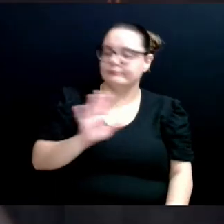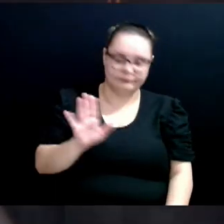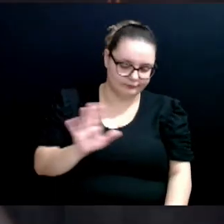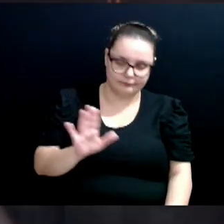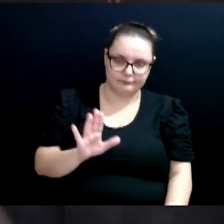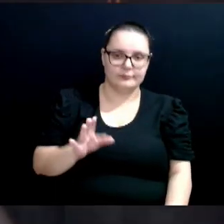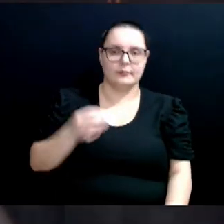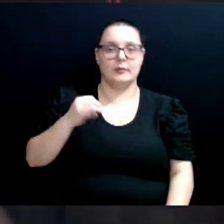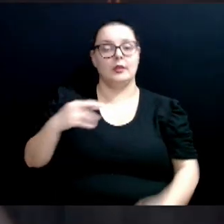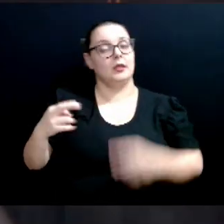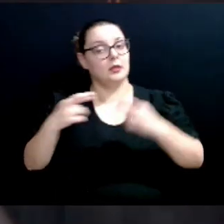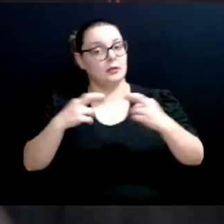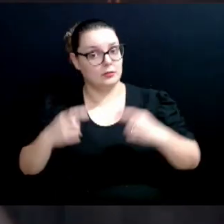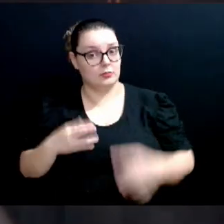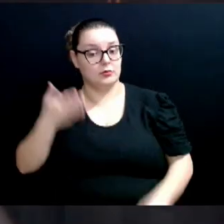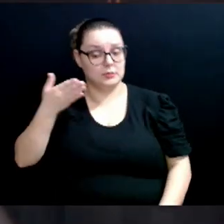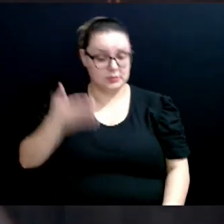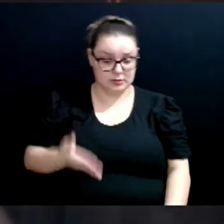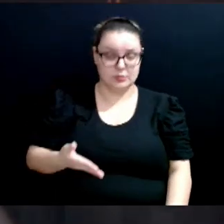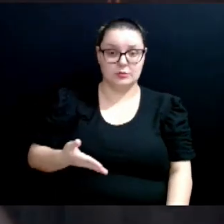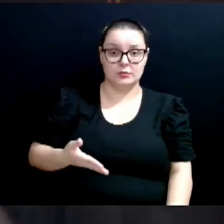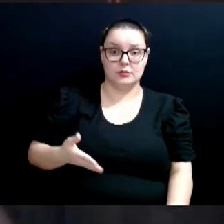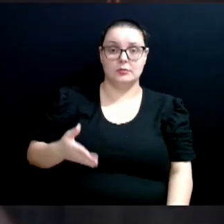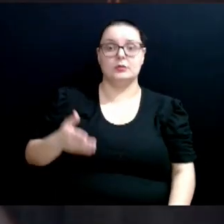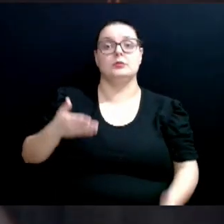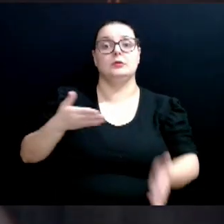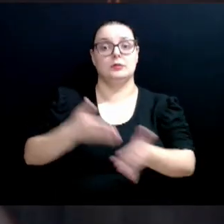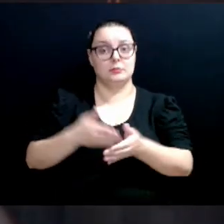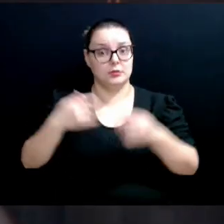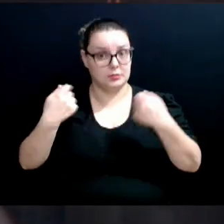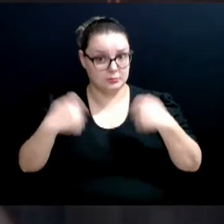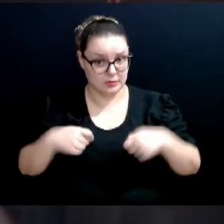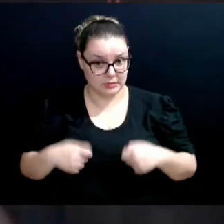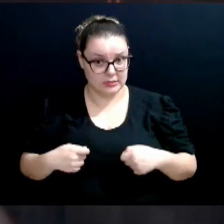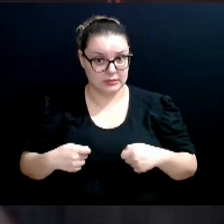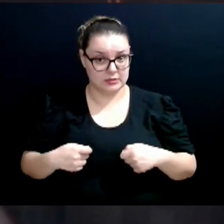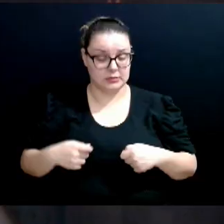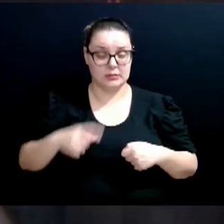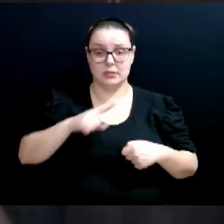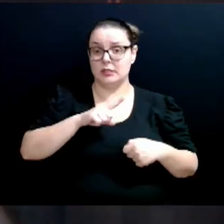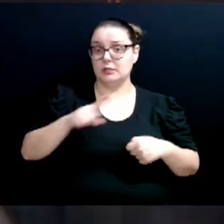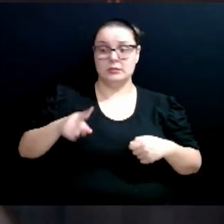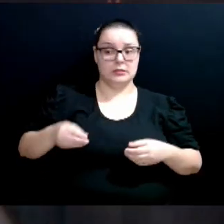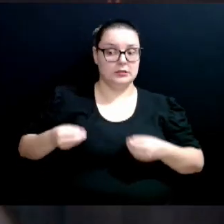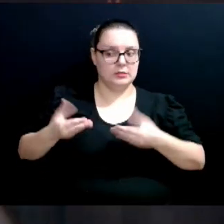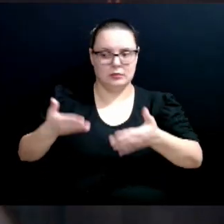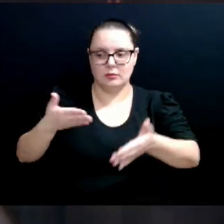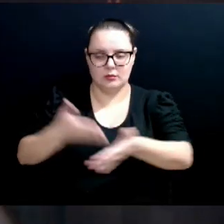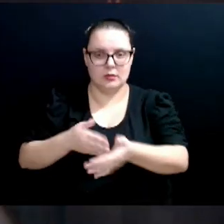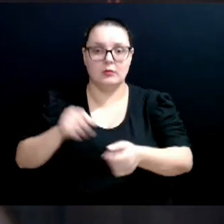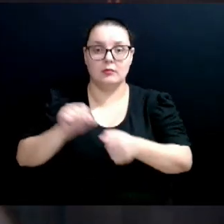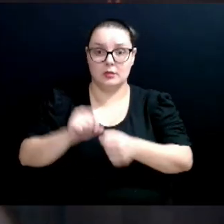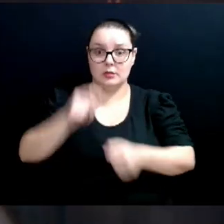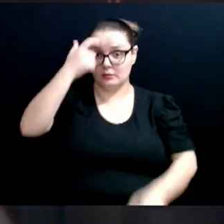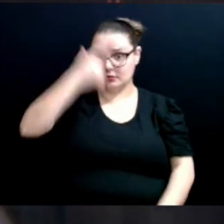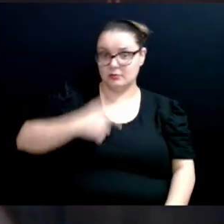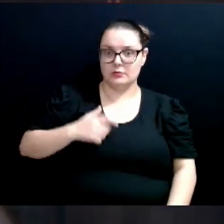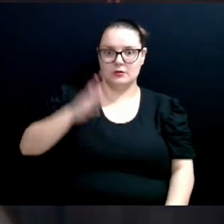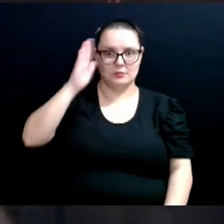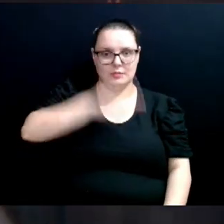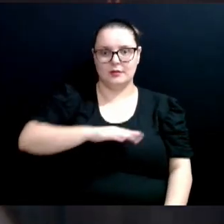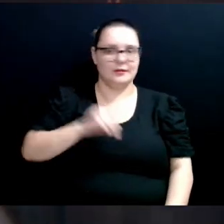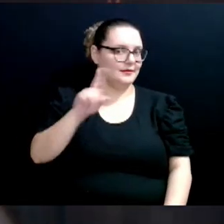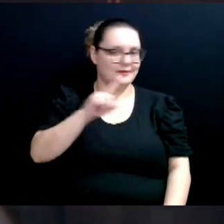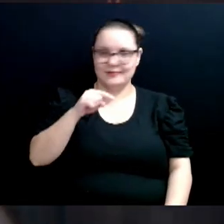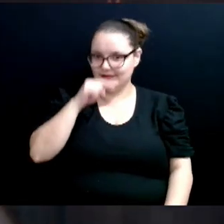se aquele limite é necessário, não colocar o limite faz com que você se sinta mal, não é egoísmo,